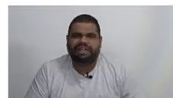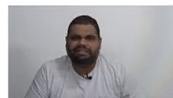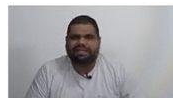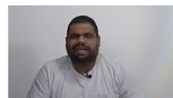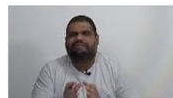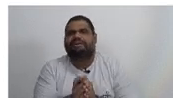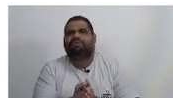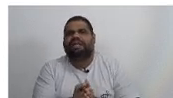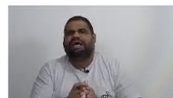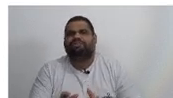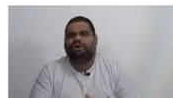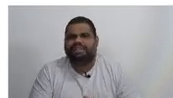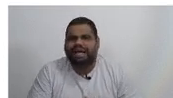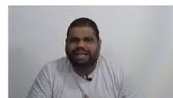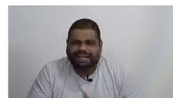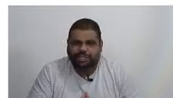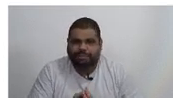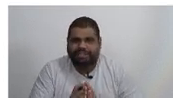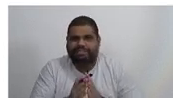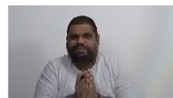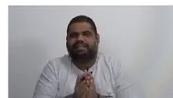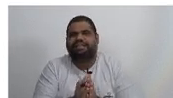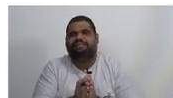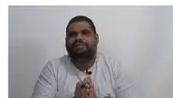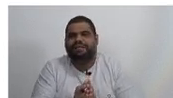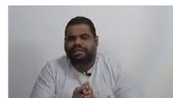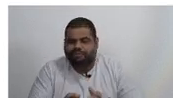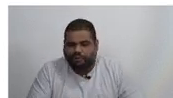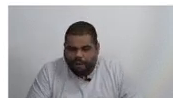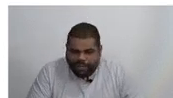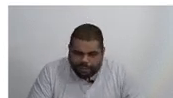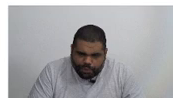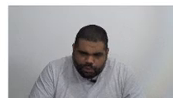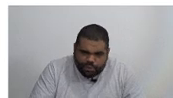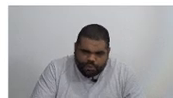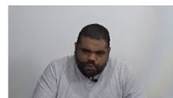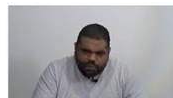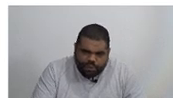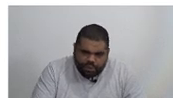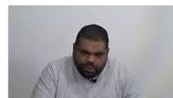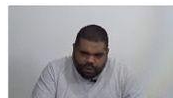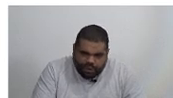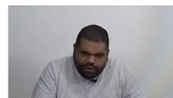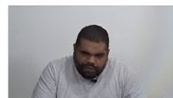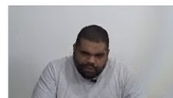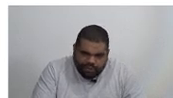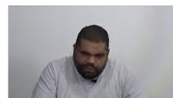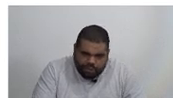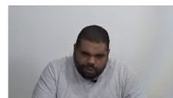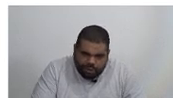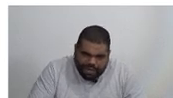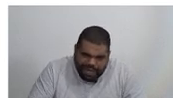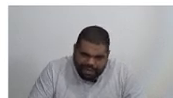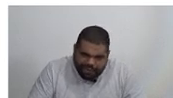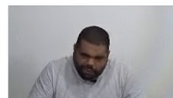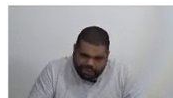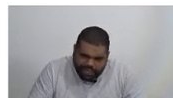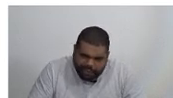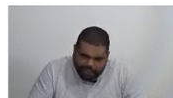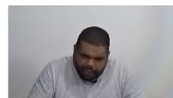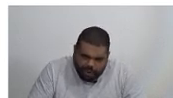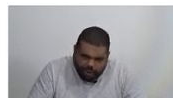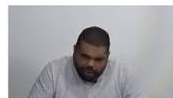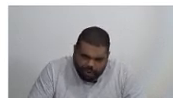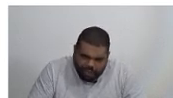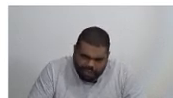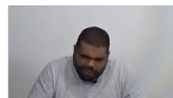em evidência. O que é fatorar? É tornar aquela expressão ali em forma de produto. Ó, vou colocar o